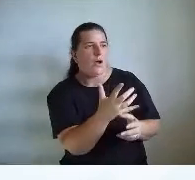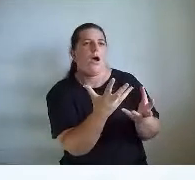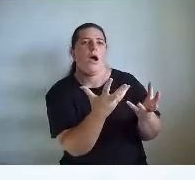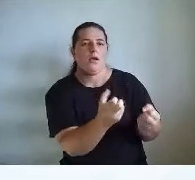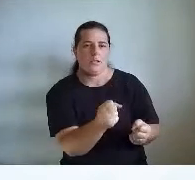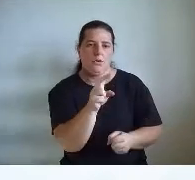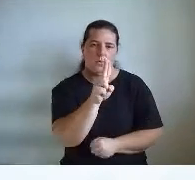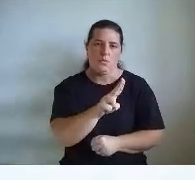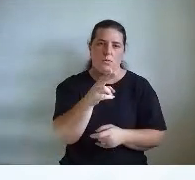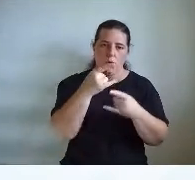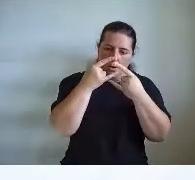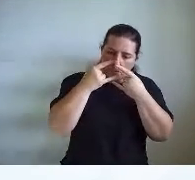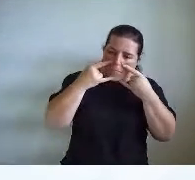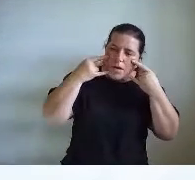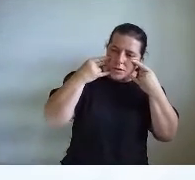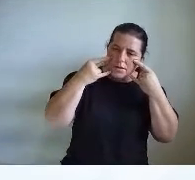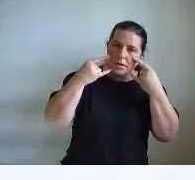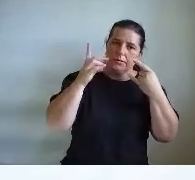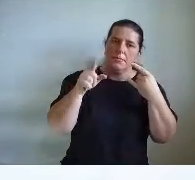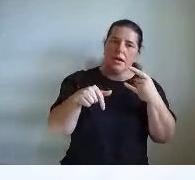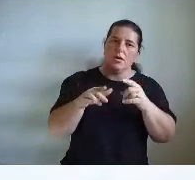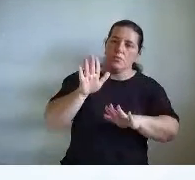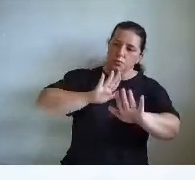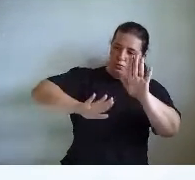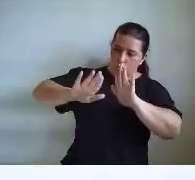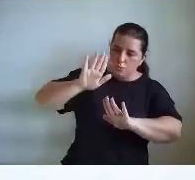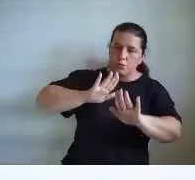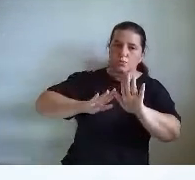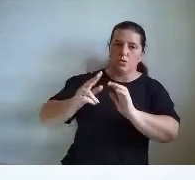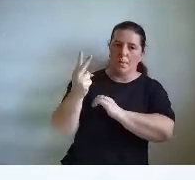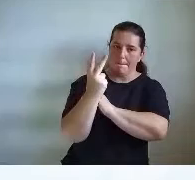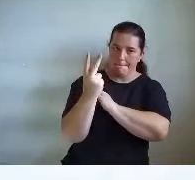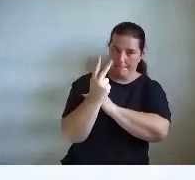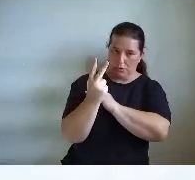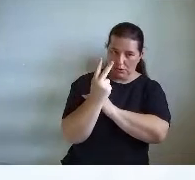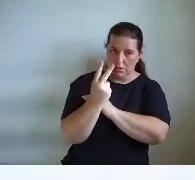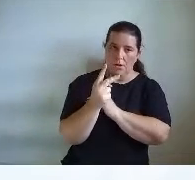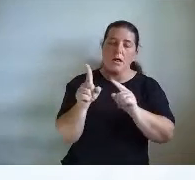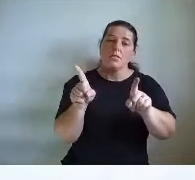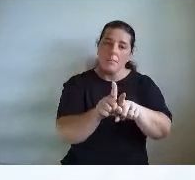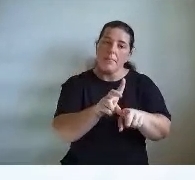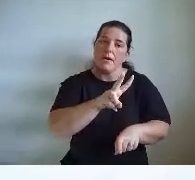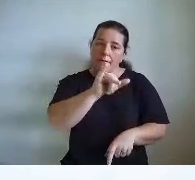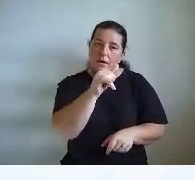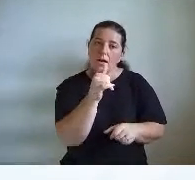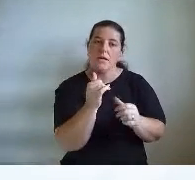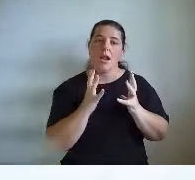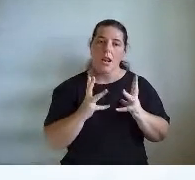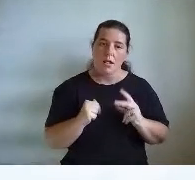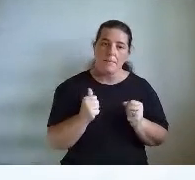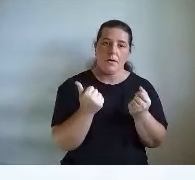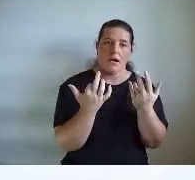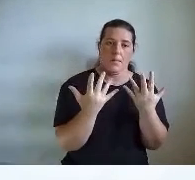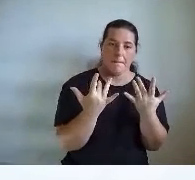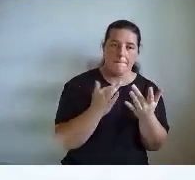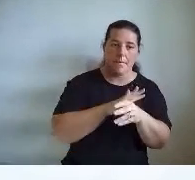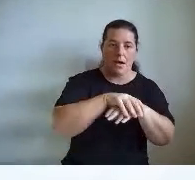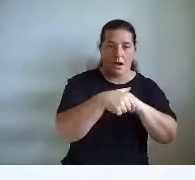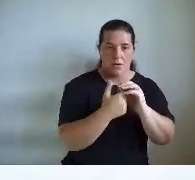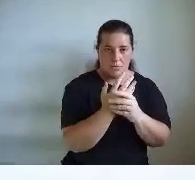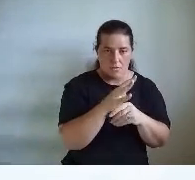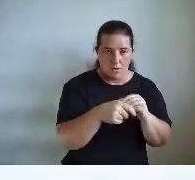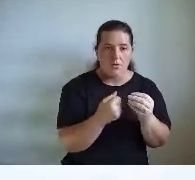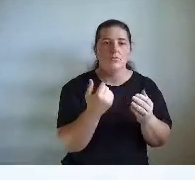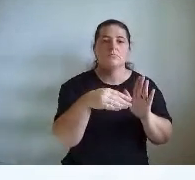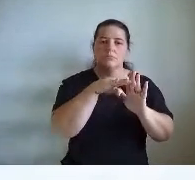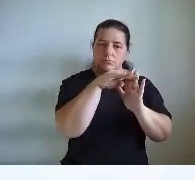de máscara como uma medida a mais, ela também vai fazer a higiene das mãos com a frequência que é recomendada. E aqui no Brasil